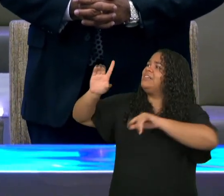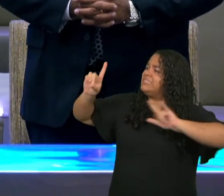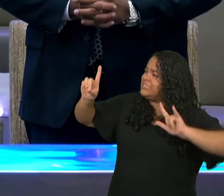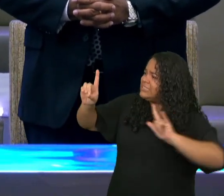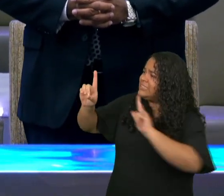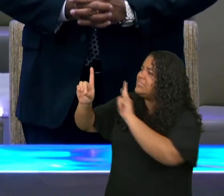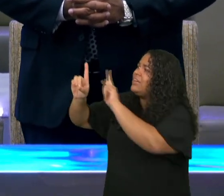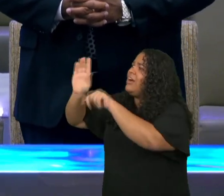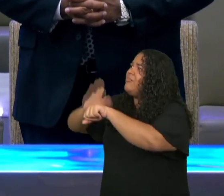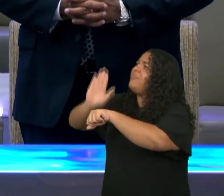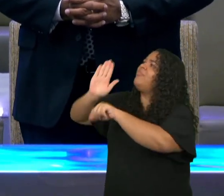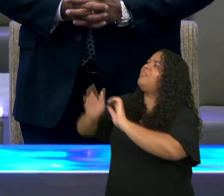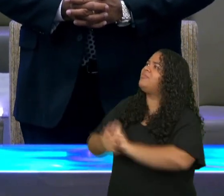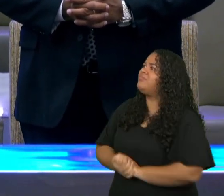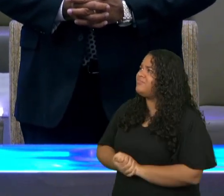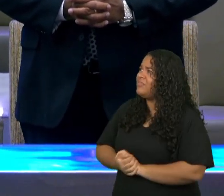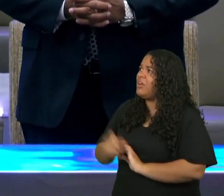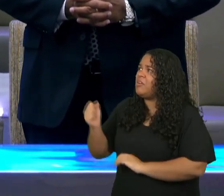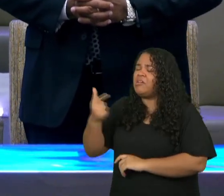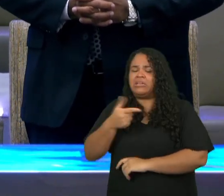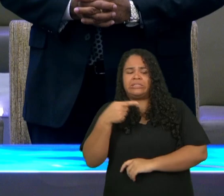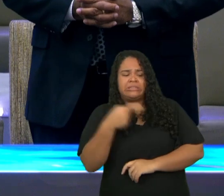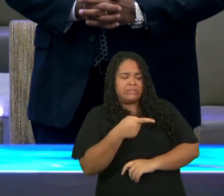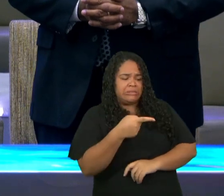Amar mais do que a pornografia.